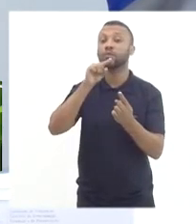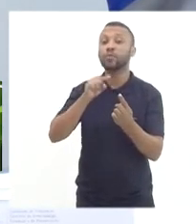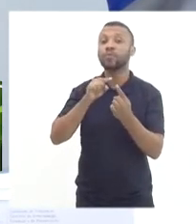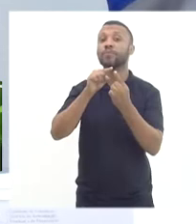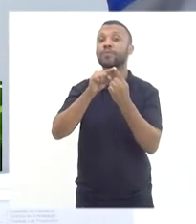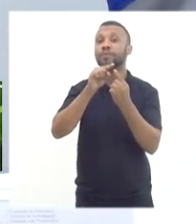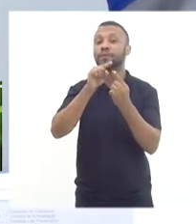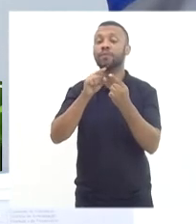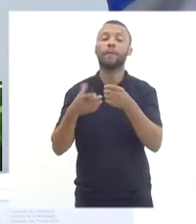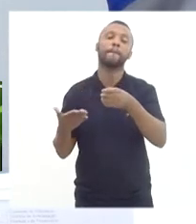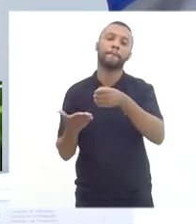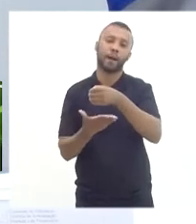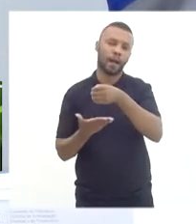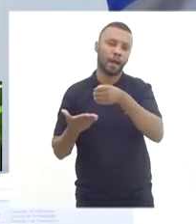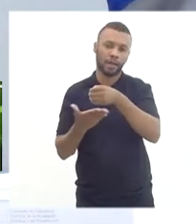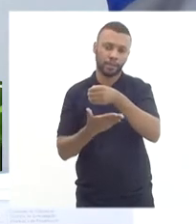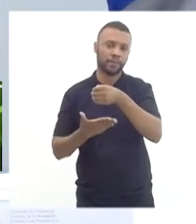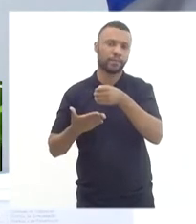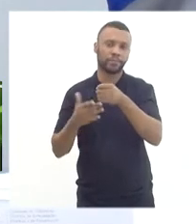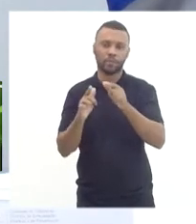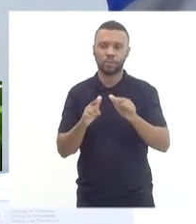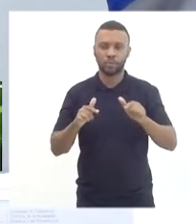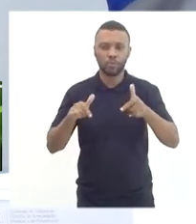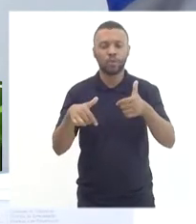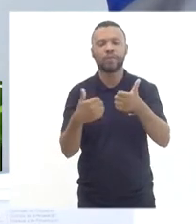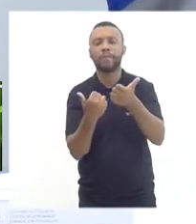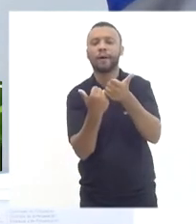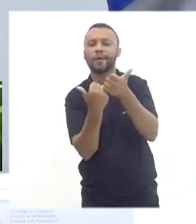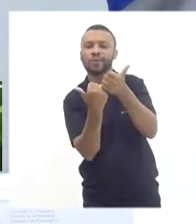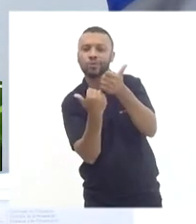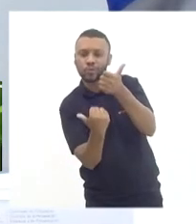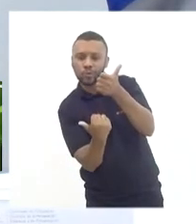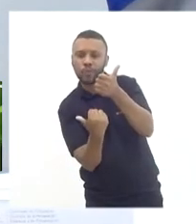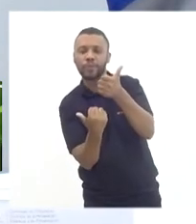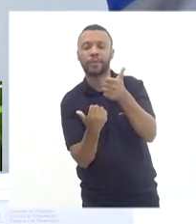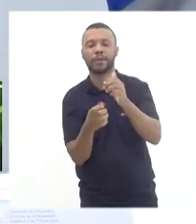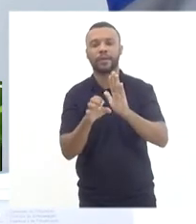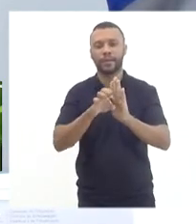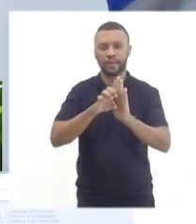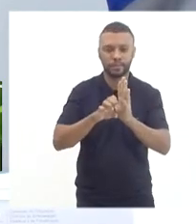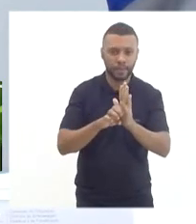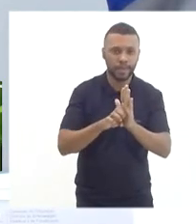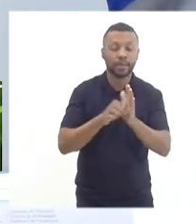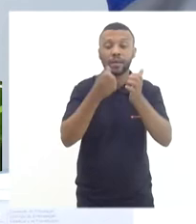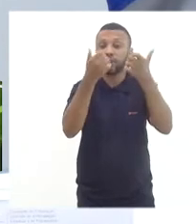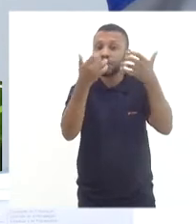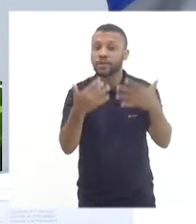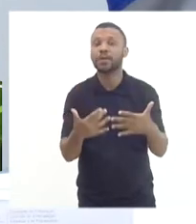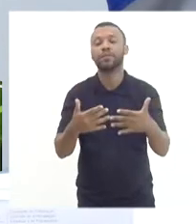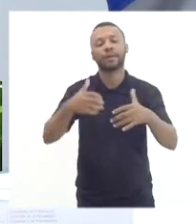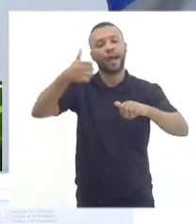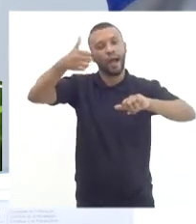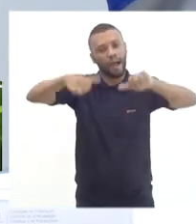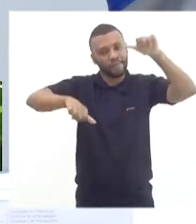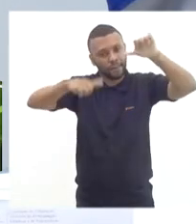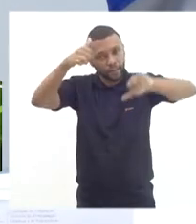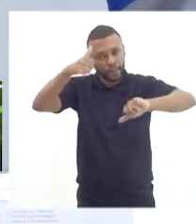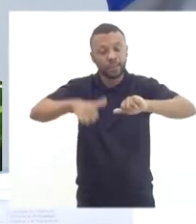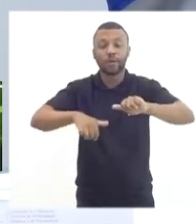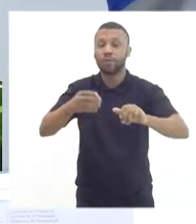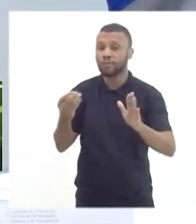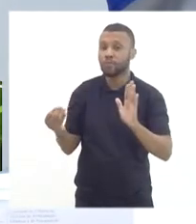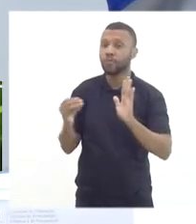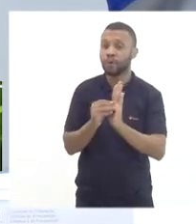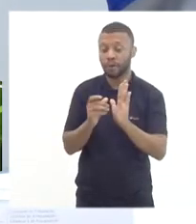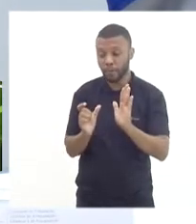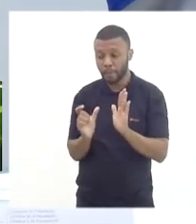como base para fazer uma subemenda, dizendo que a avaliação, e colocando a terminologia